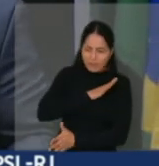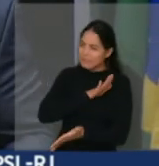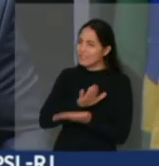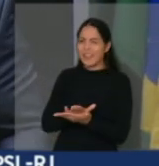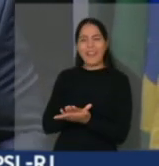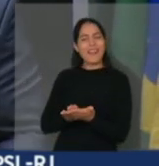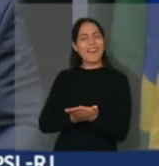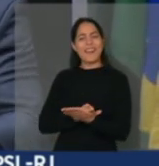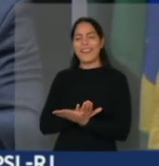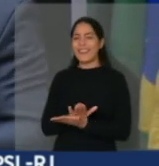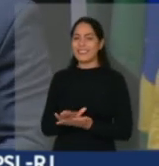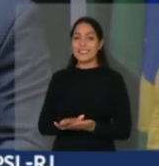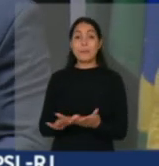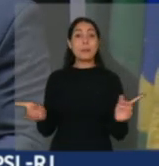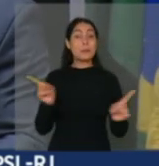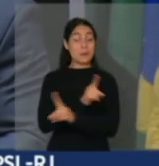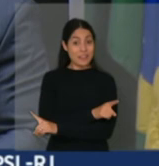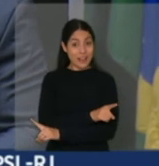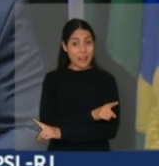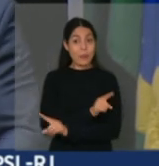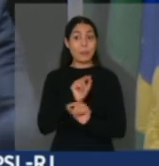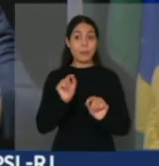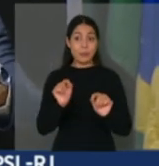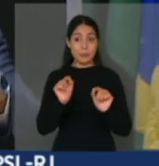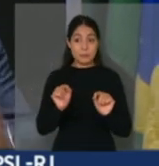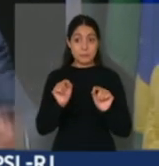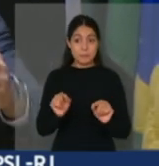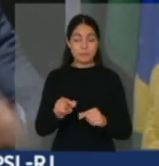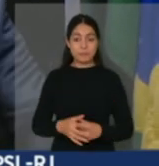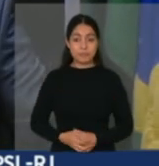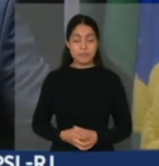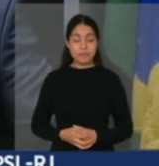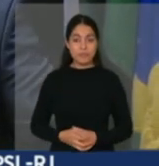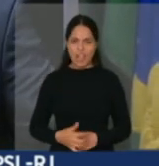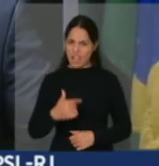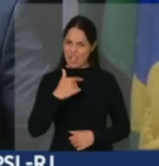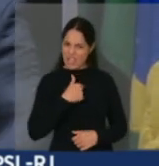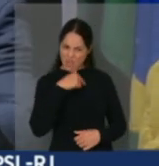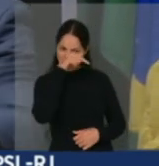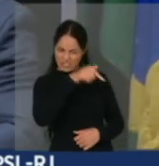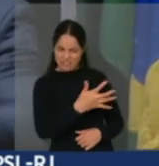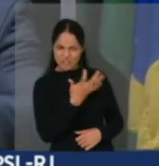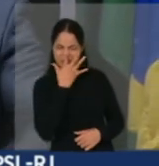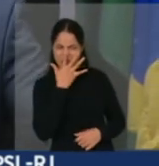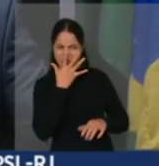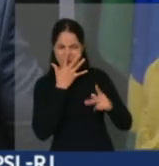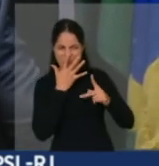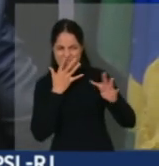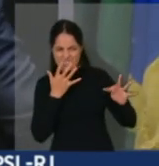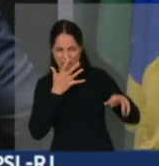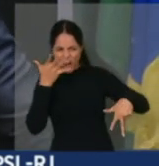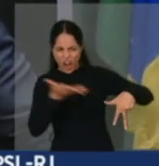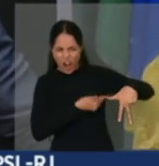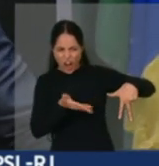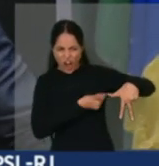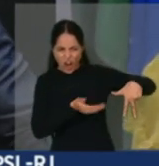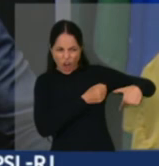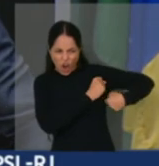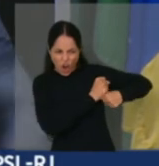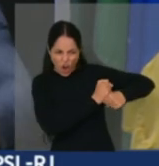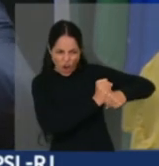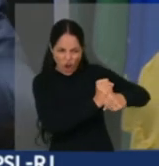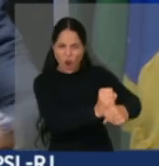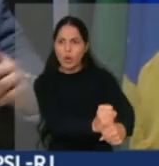forças armadas tão contrário um creme constante é a corrupção promovida pelo PT durante tantos anos na